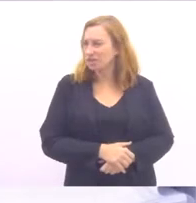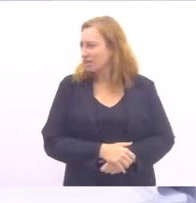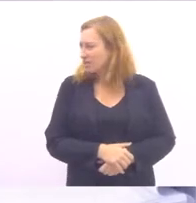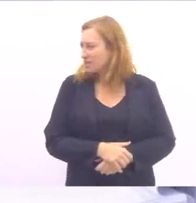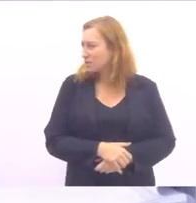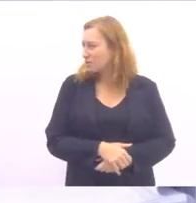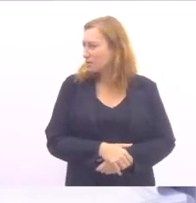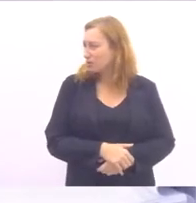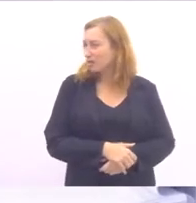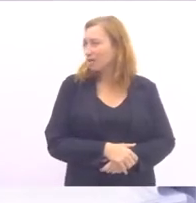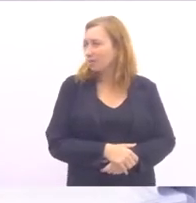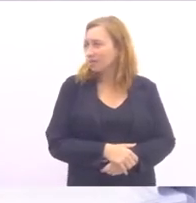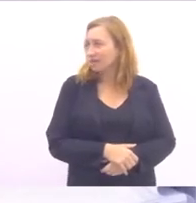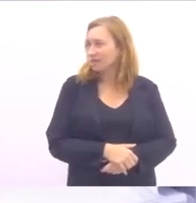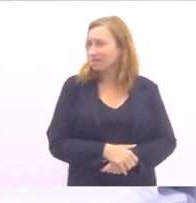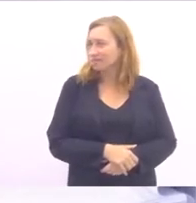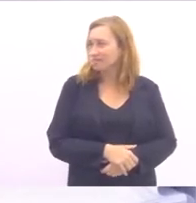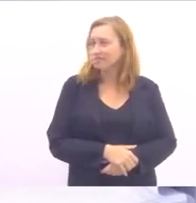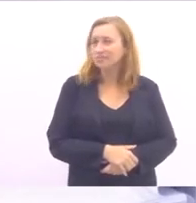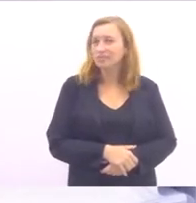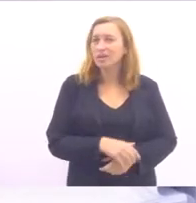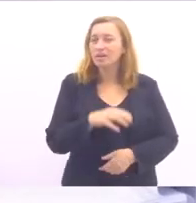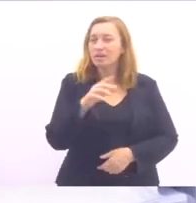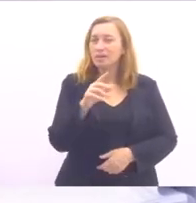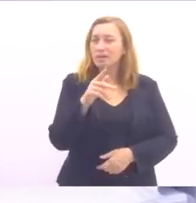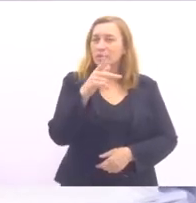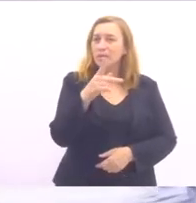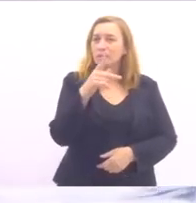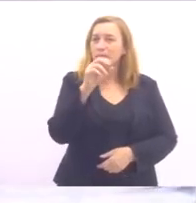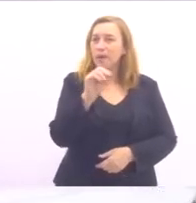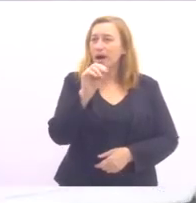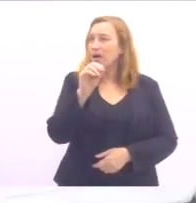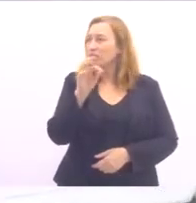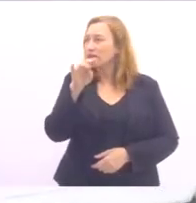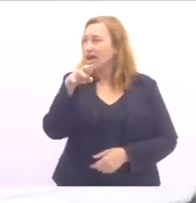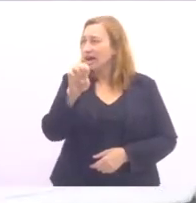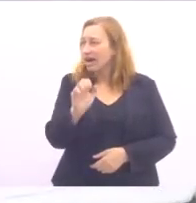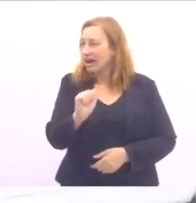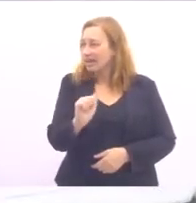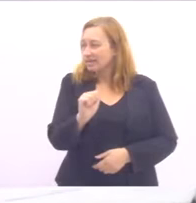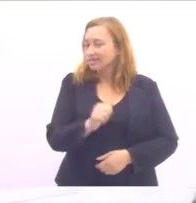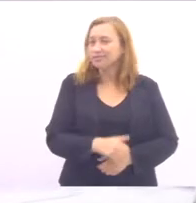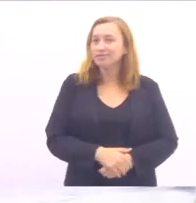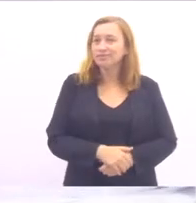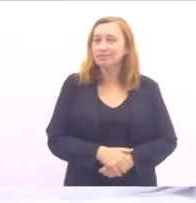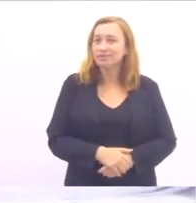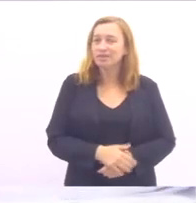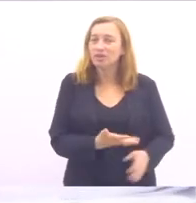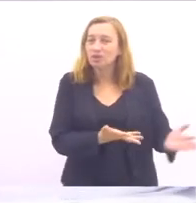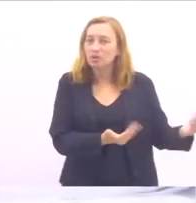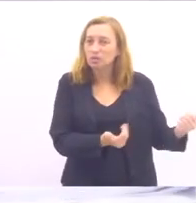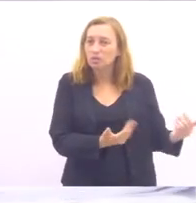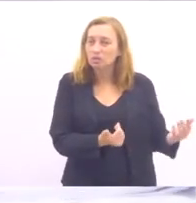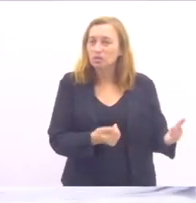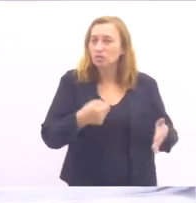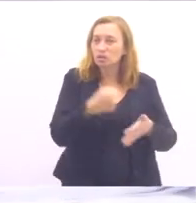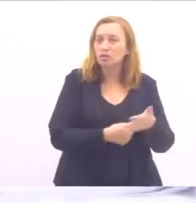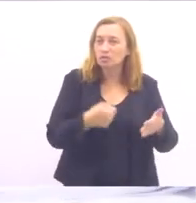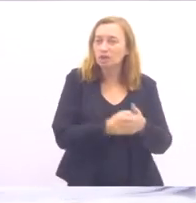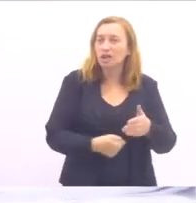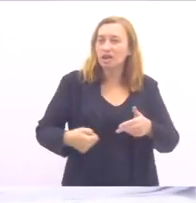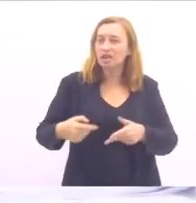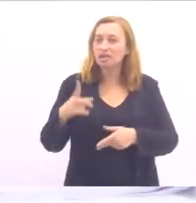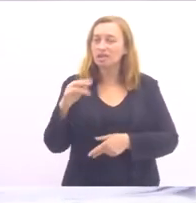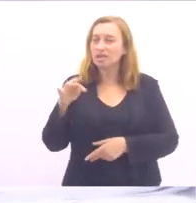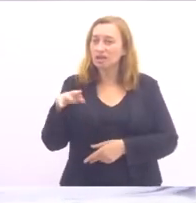Com 18 anos, eu estava pendurado no pau de arara, levando choque, torturado. O senhor sabe, né? Fui um jovem que lutei contra a ditadura. Pois é. Isso